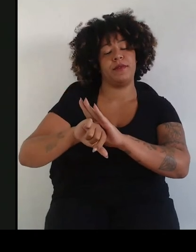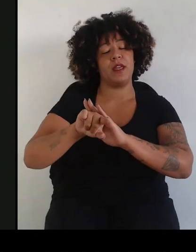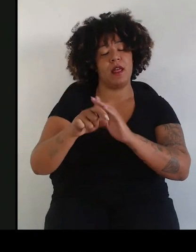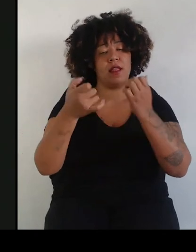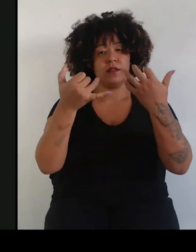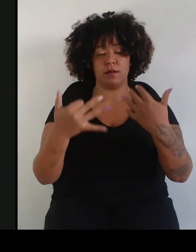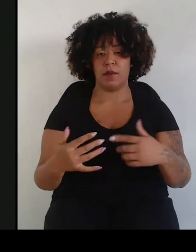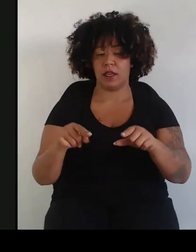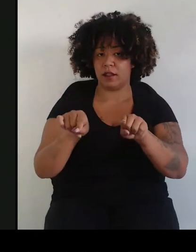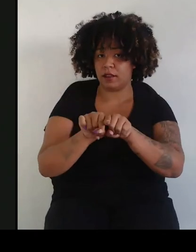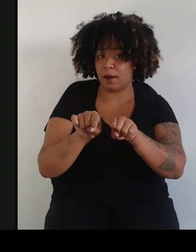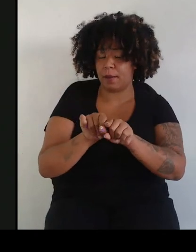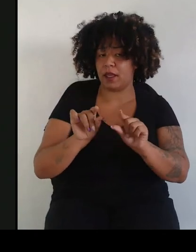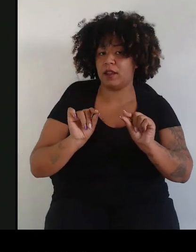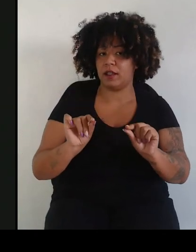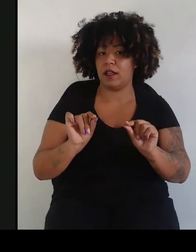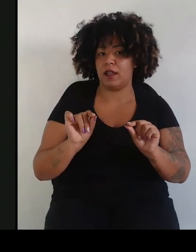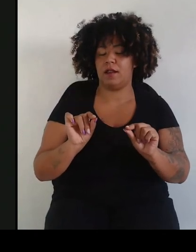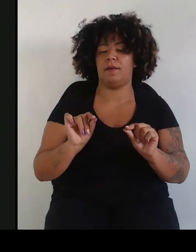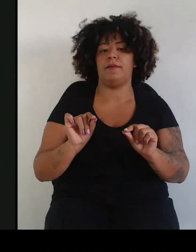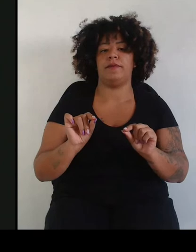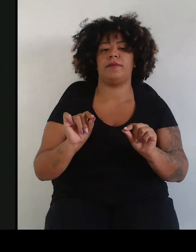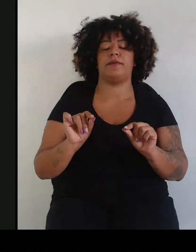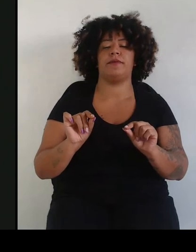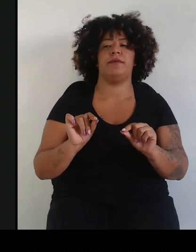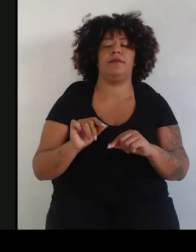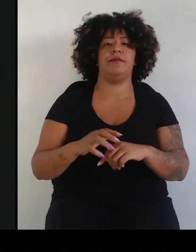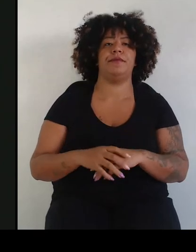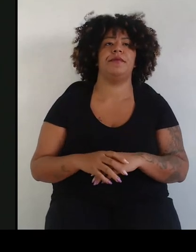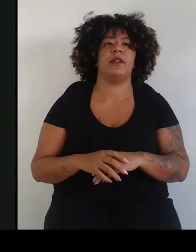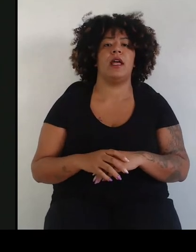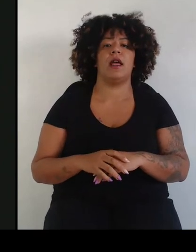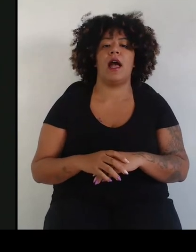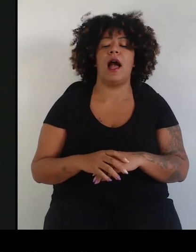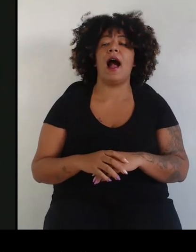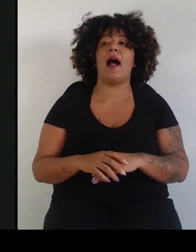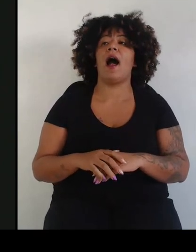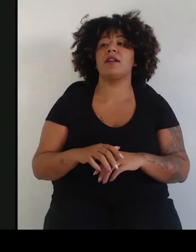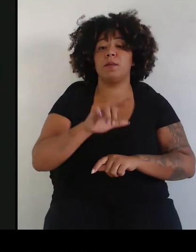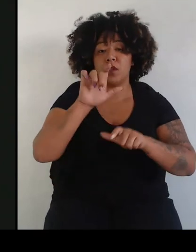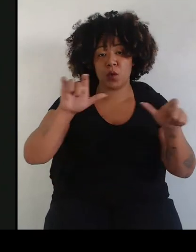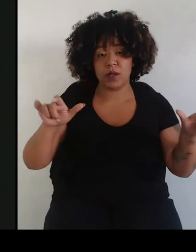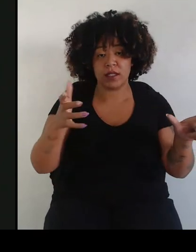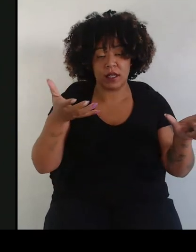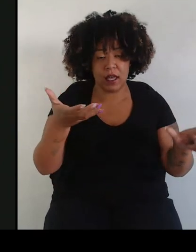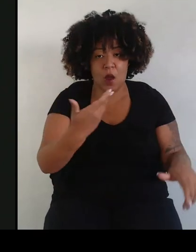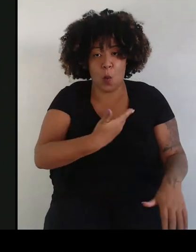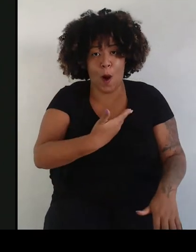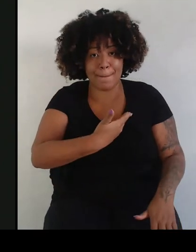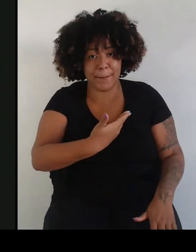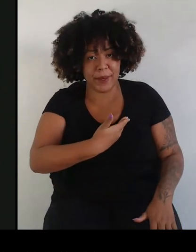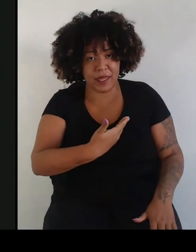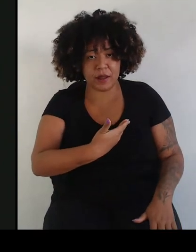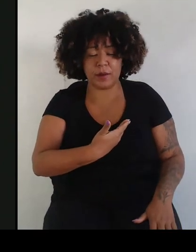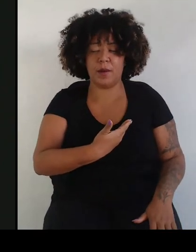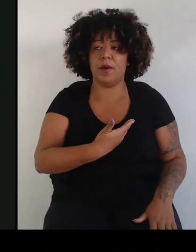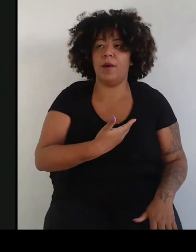aqueles que querem seus amigos lhe contarem segredos